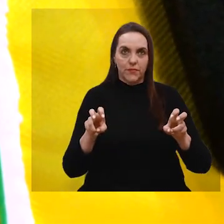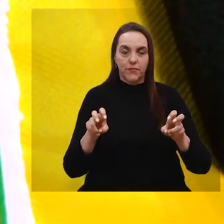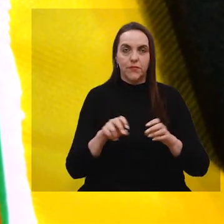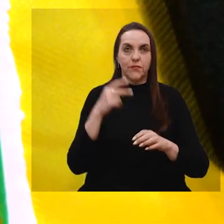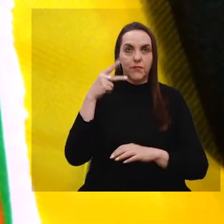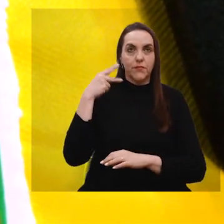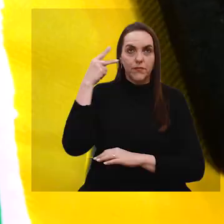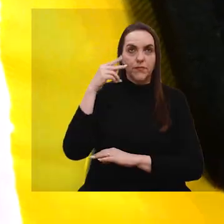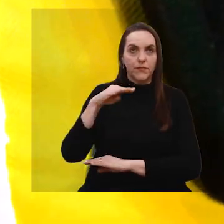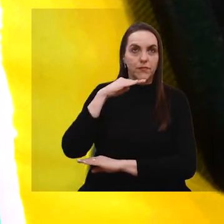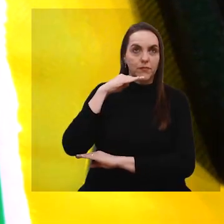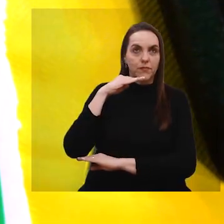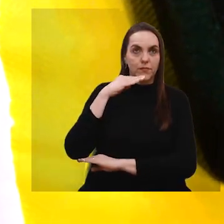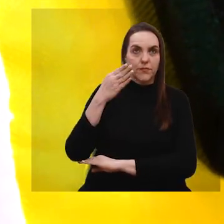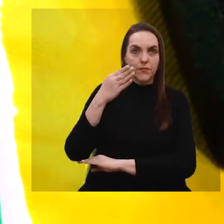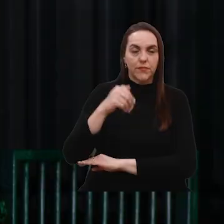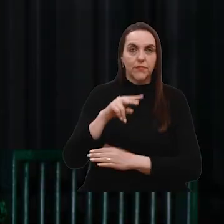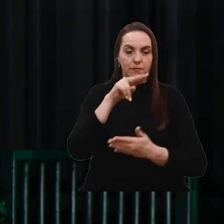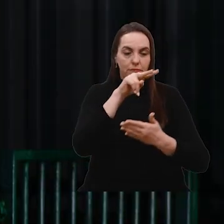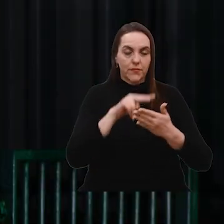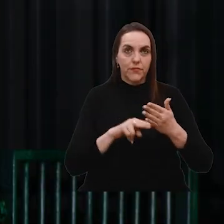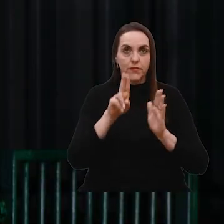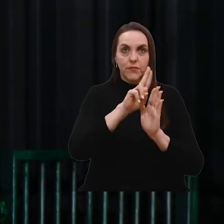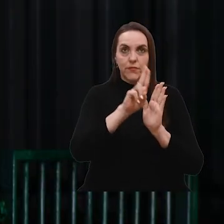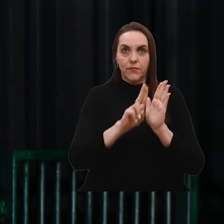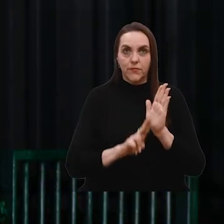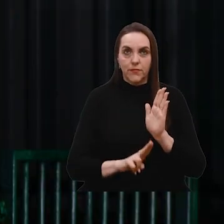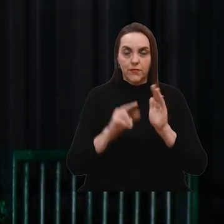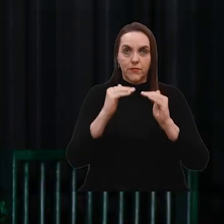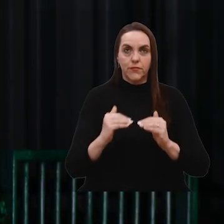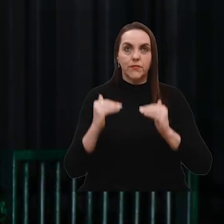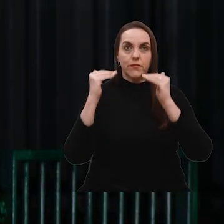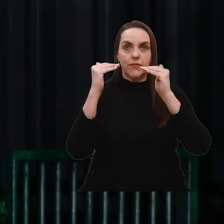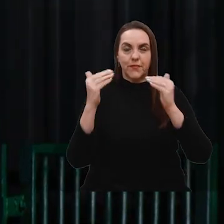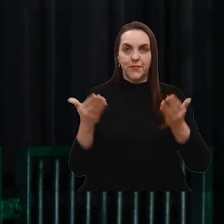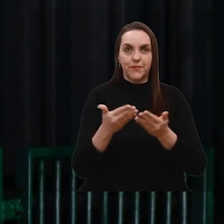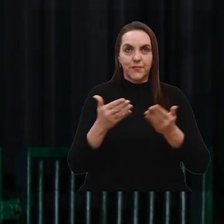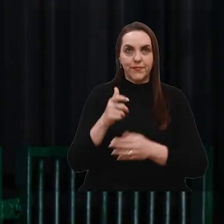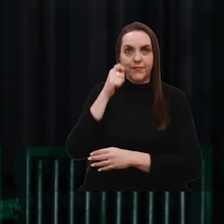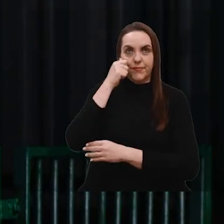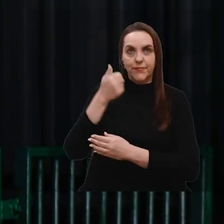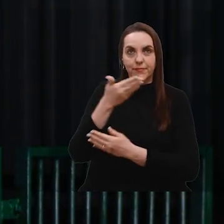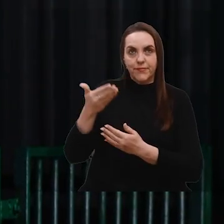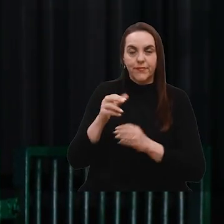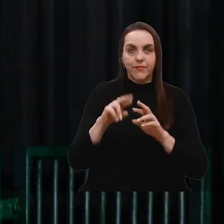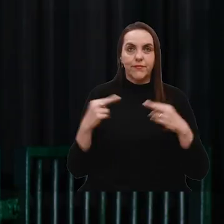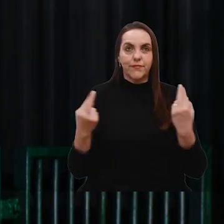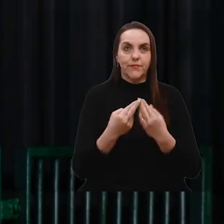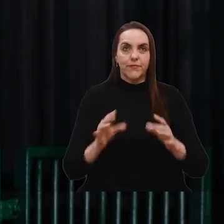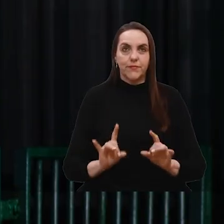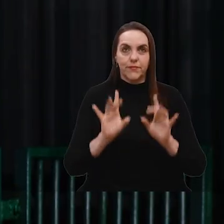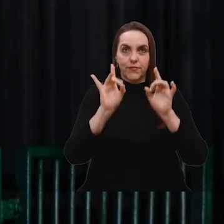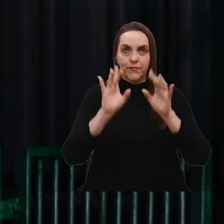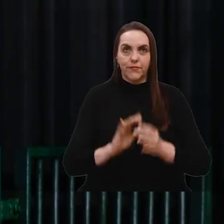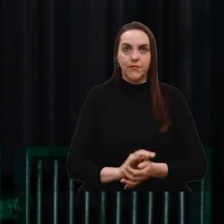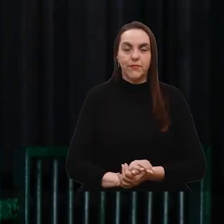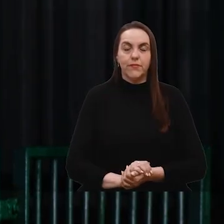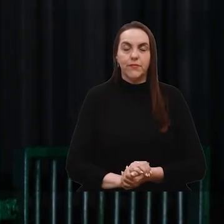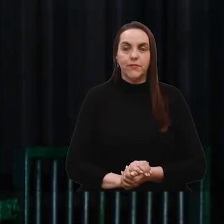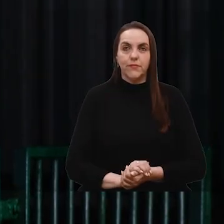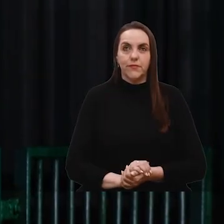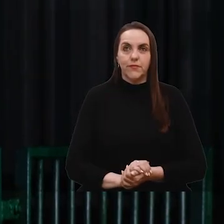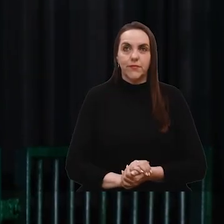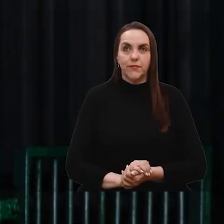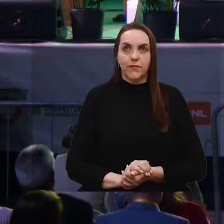Solicito ao secretário da mesa, vereador Alexandre Bortoluz, que leia a nominata das autoridades que nos prestigiam nesta